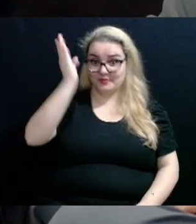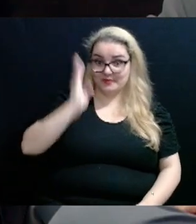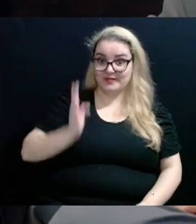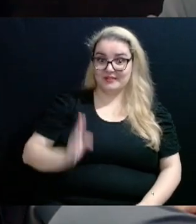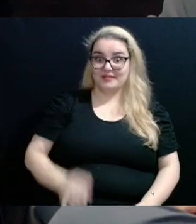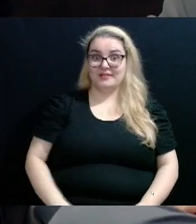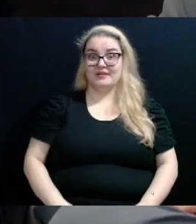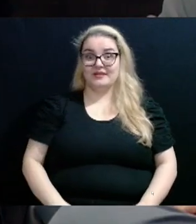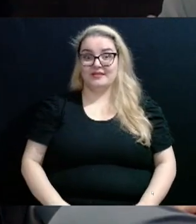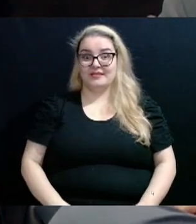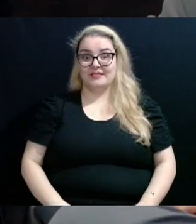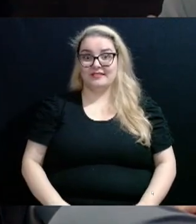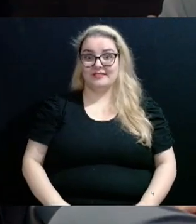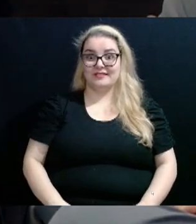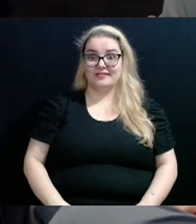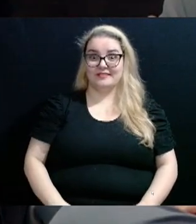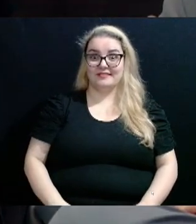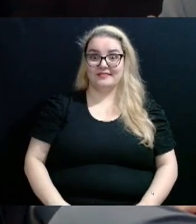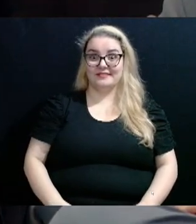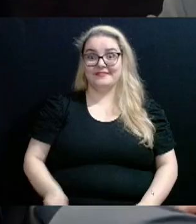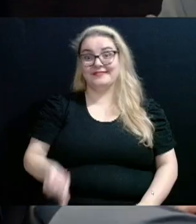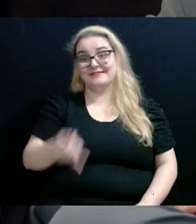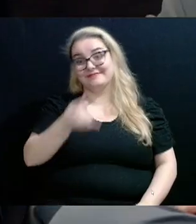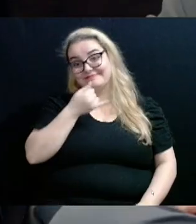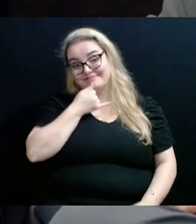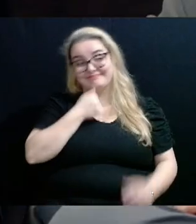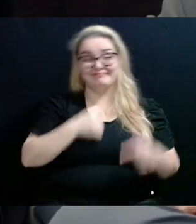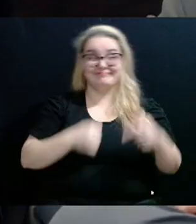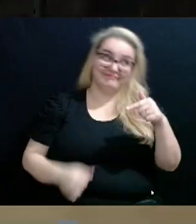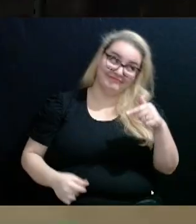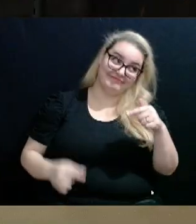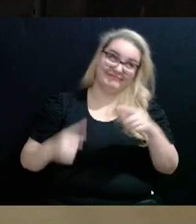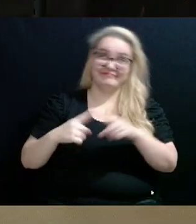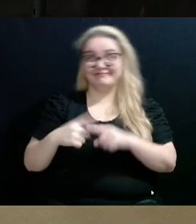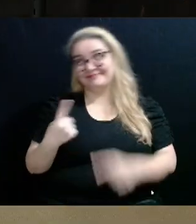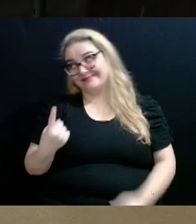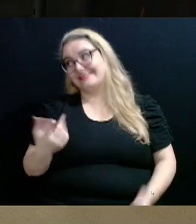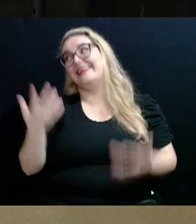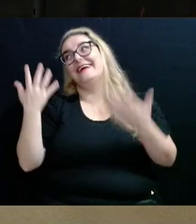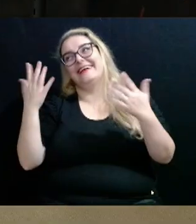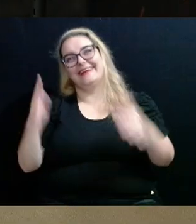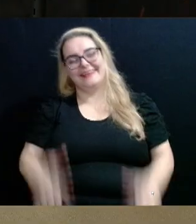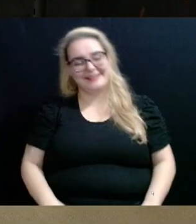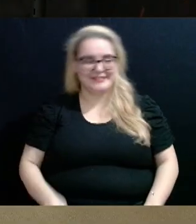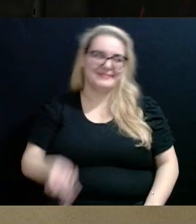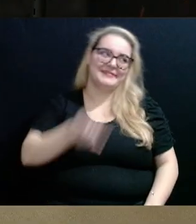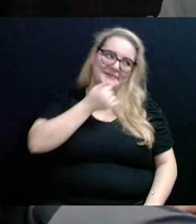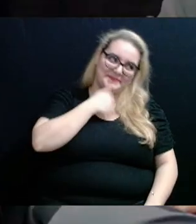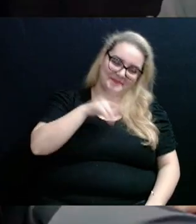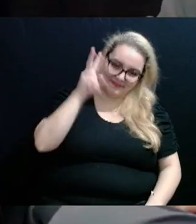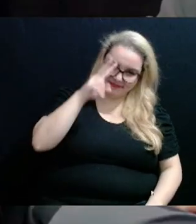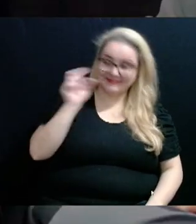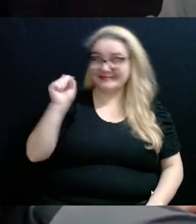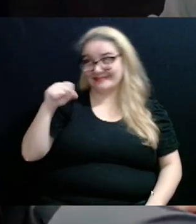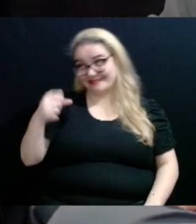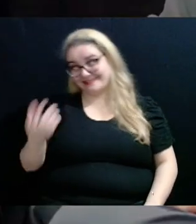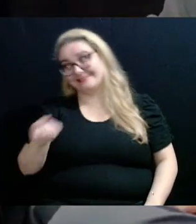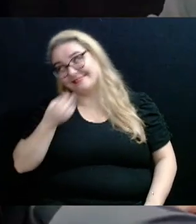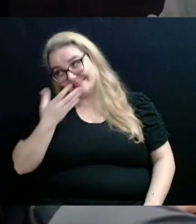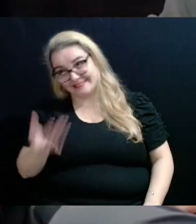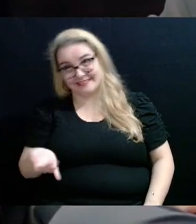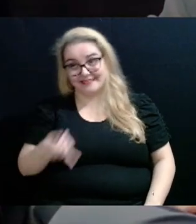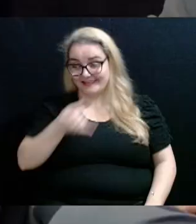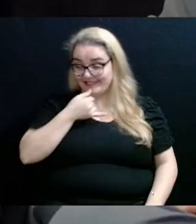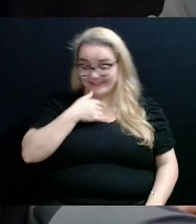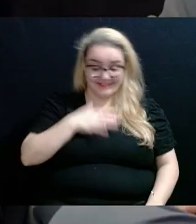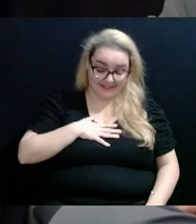infelizmente, do 7-1, né? A gente lembra disso. Muito bem. A tristeza, né? Mas você completou o álbum,